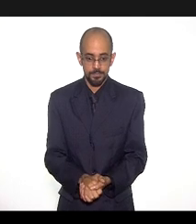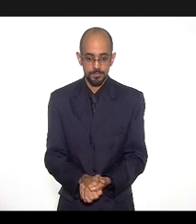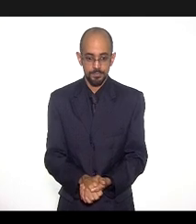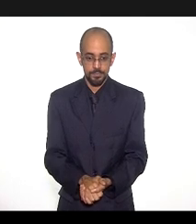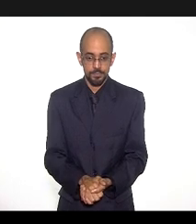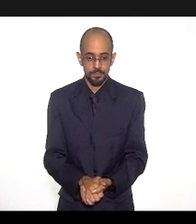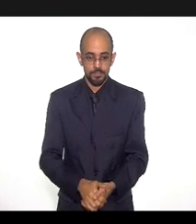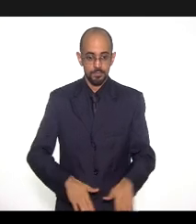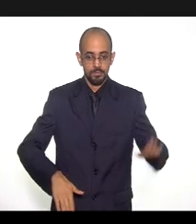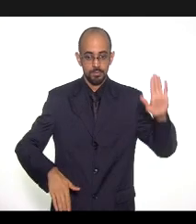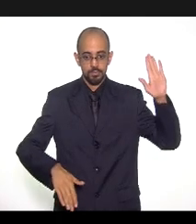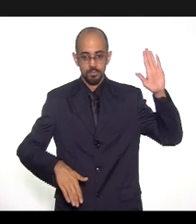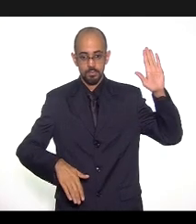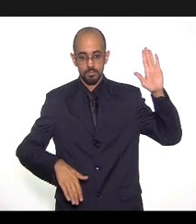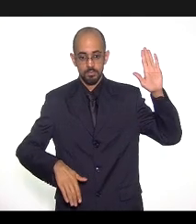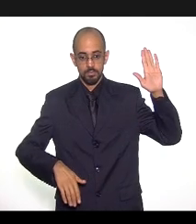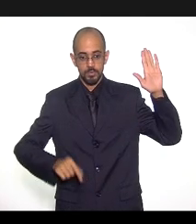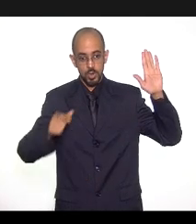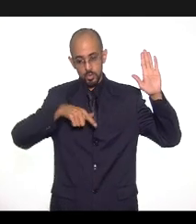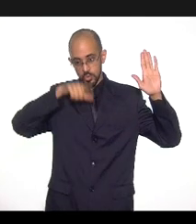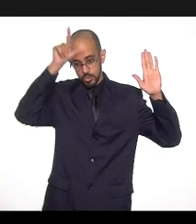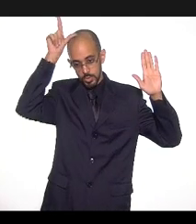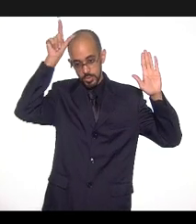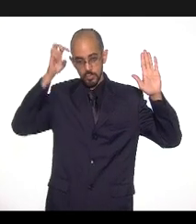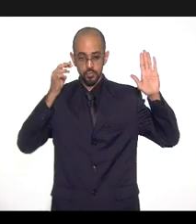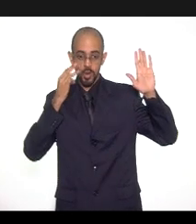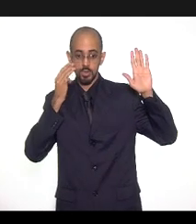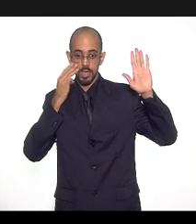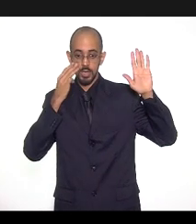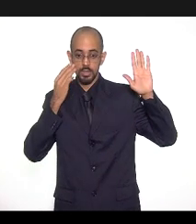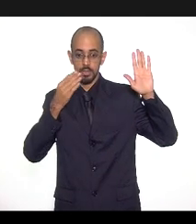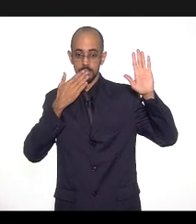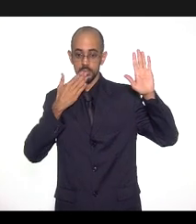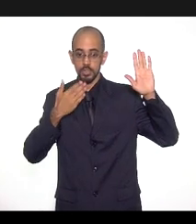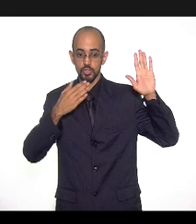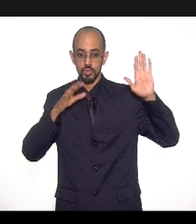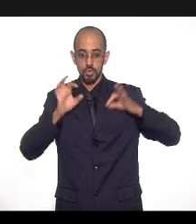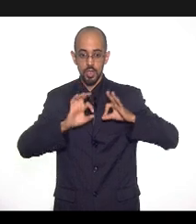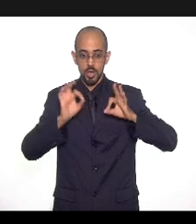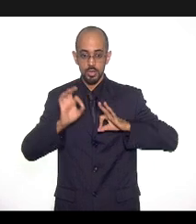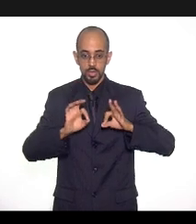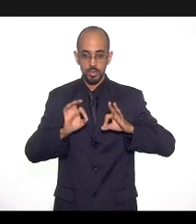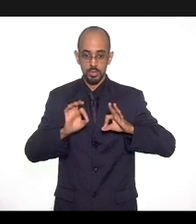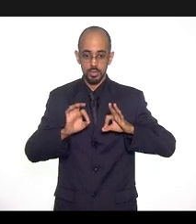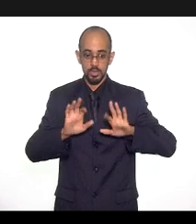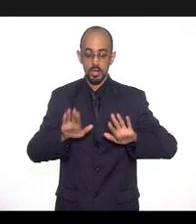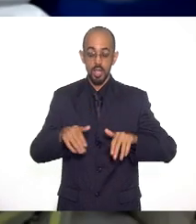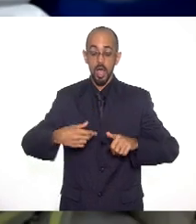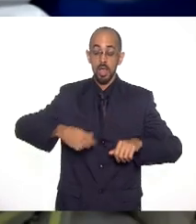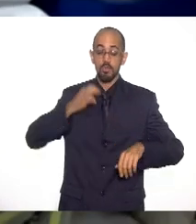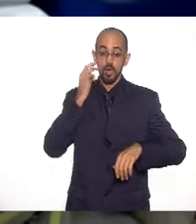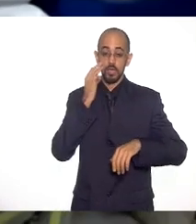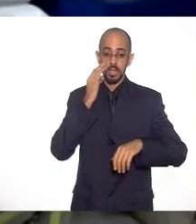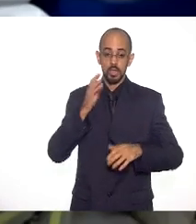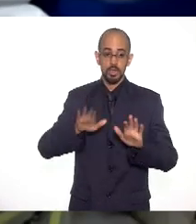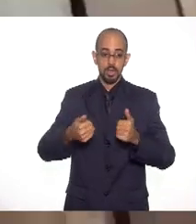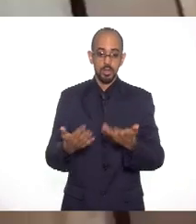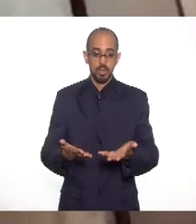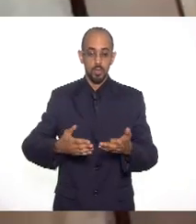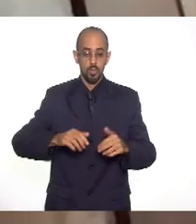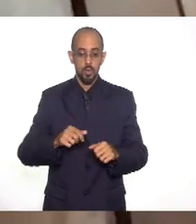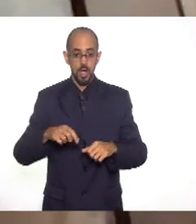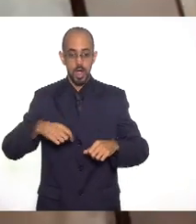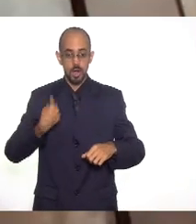Pacheco? Presidente, eu queria uma questão de ordem. Valdec, depois do Spau. Não, eu acho o seguinte, eu acho que a nossa discussão